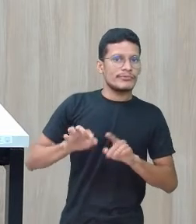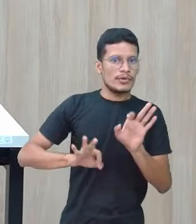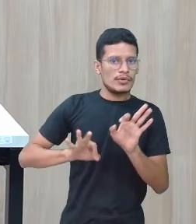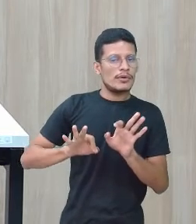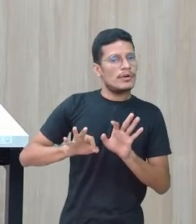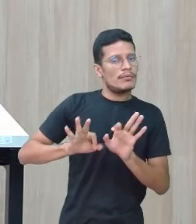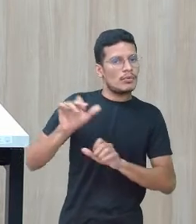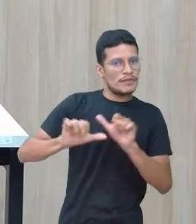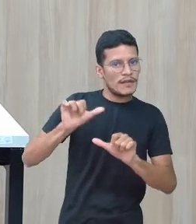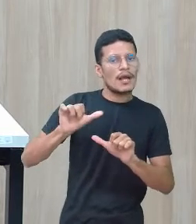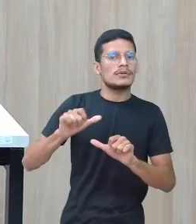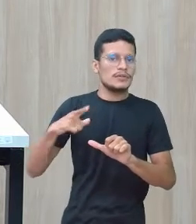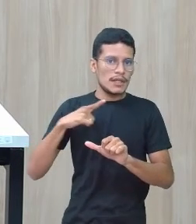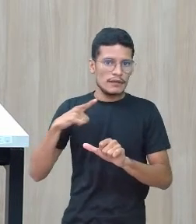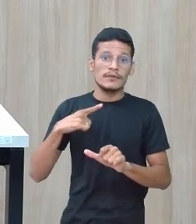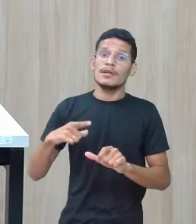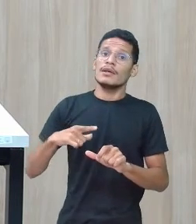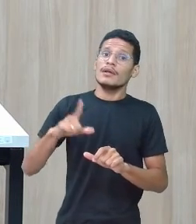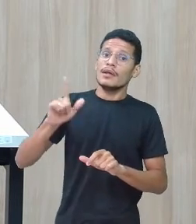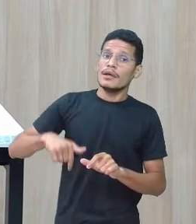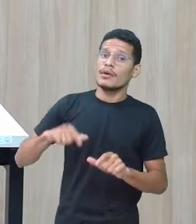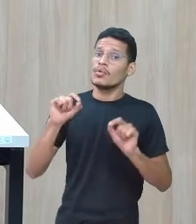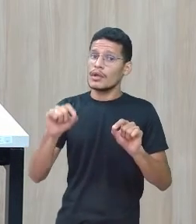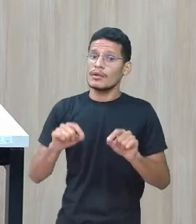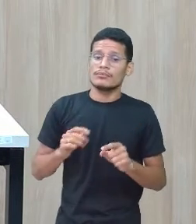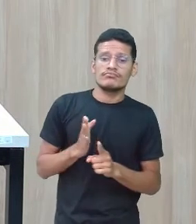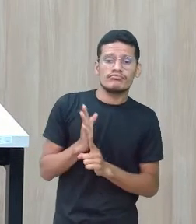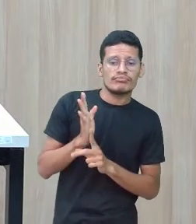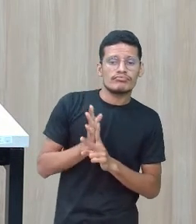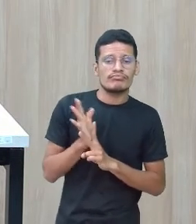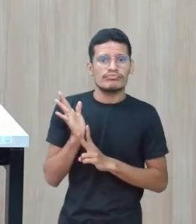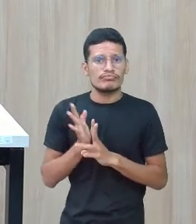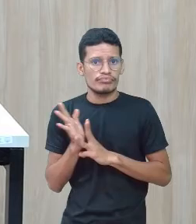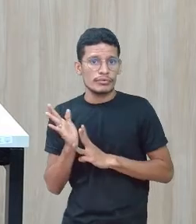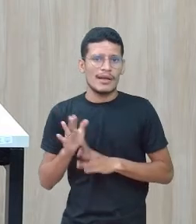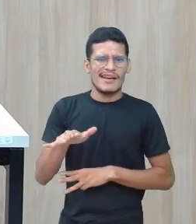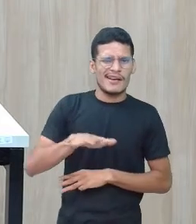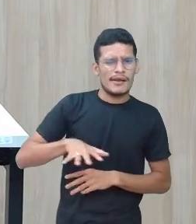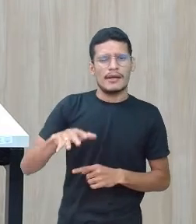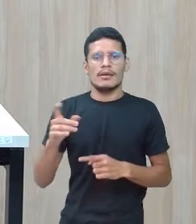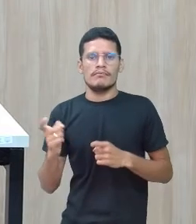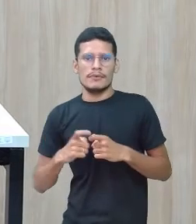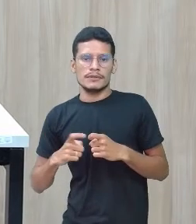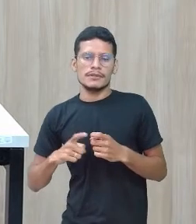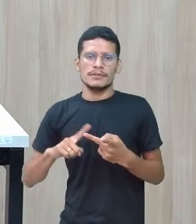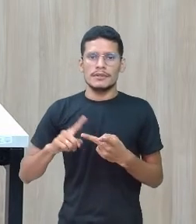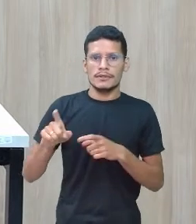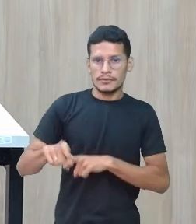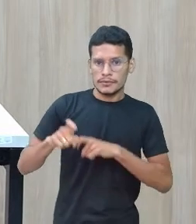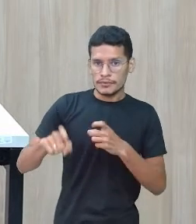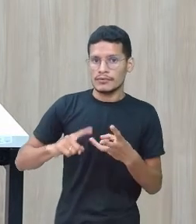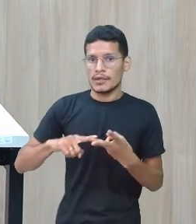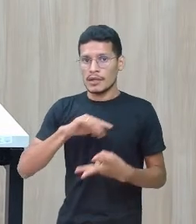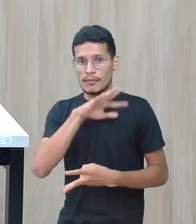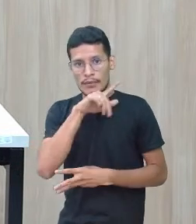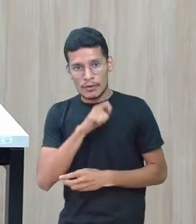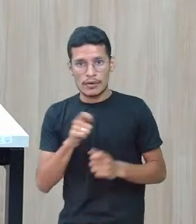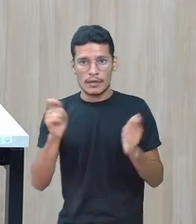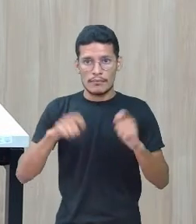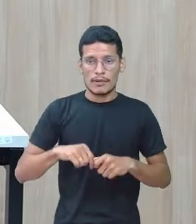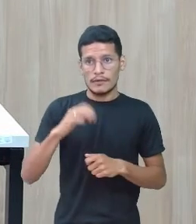modificados atingiu uma série de itens, não é? Tanto na medicina, na agricultura, nos animais,